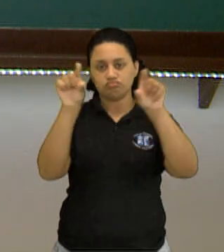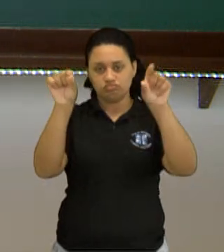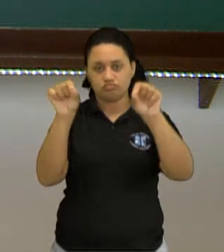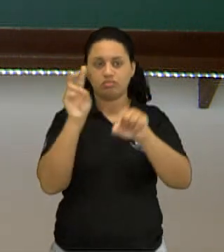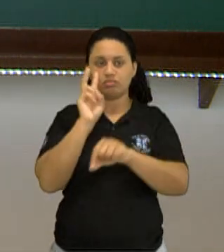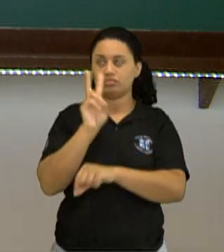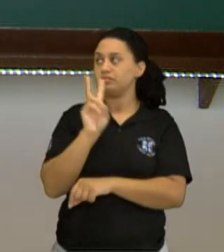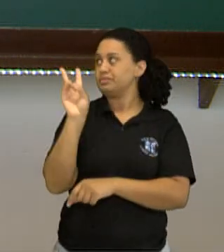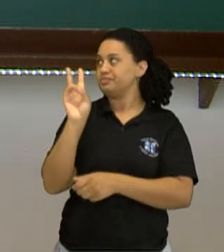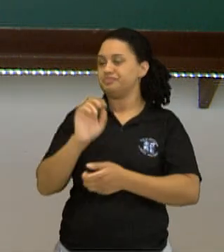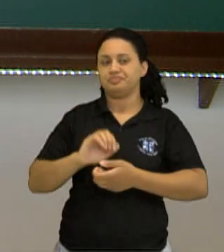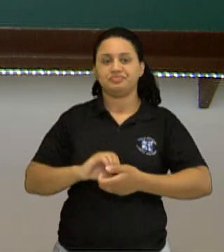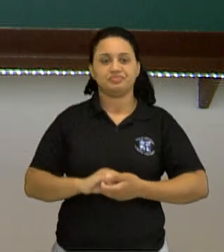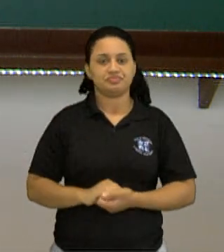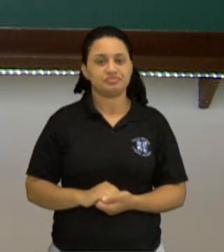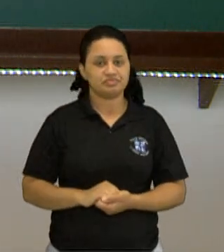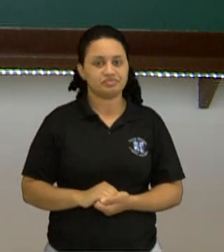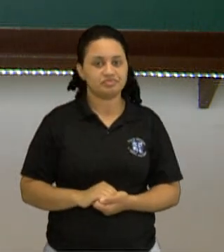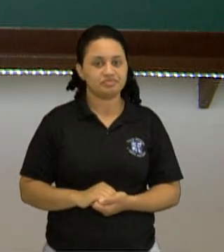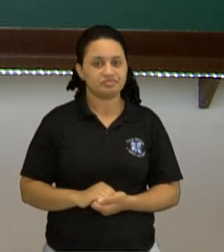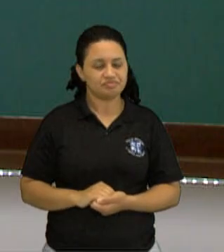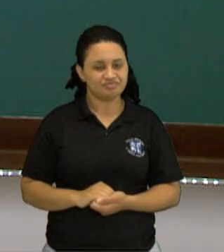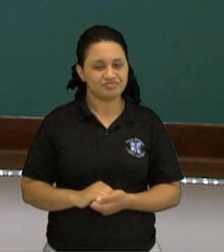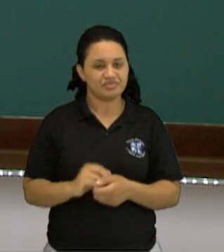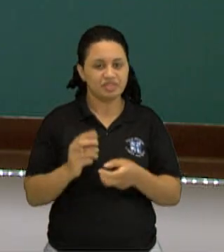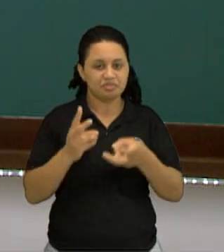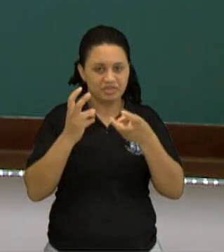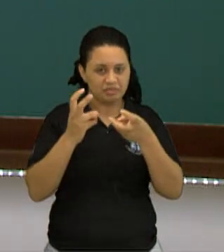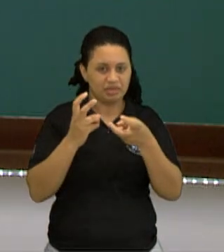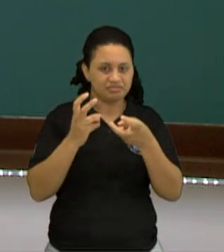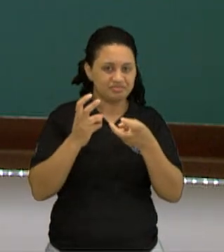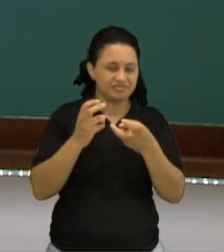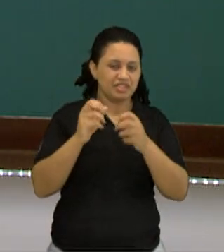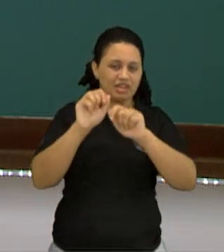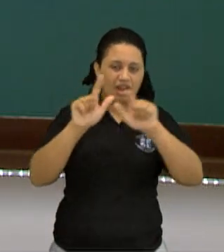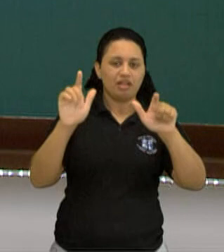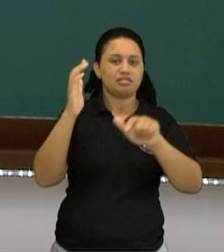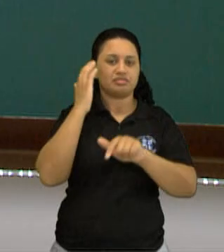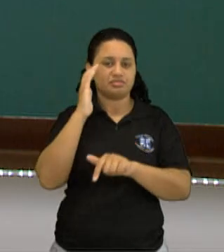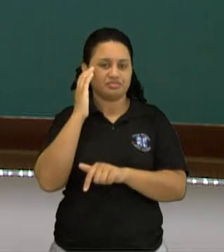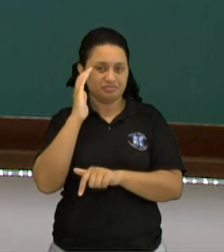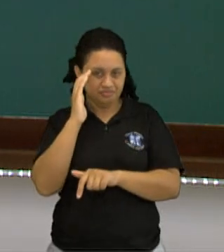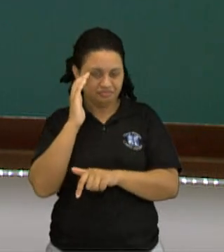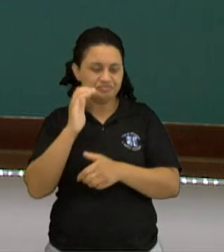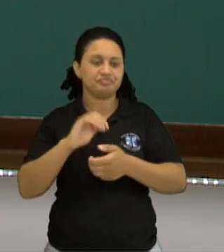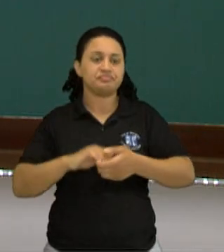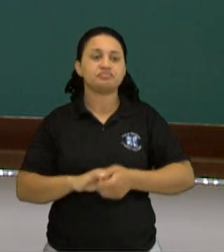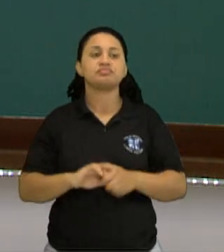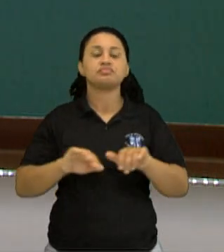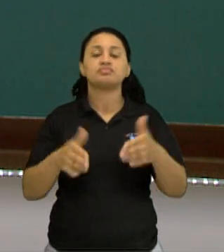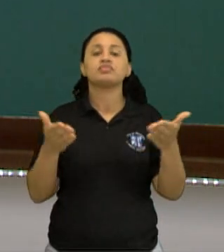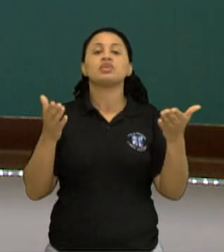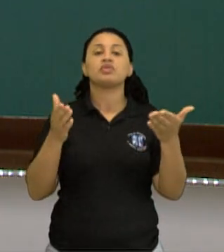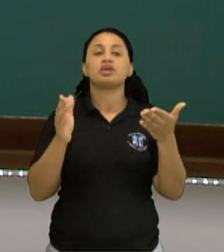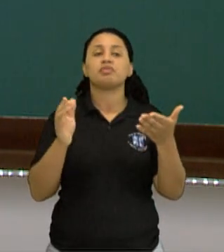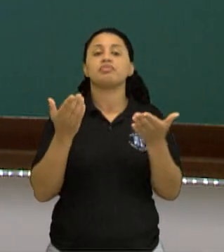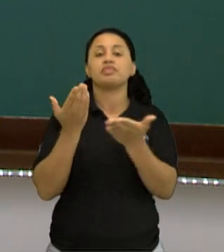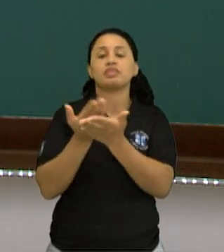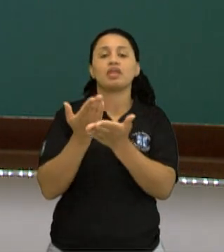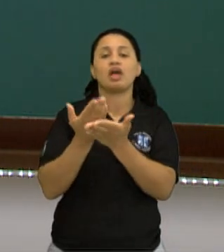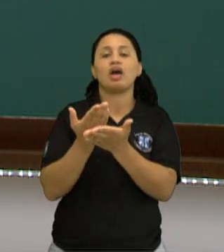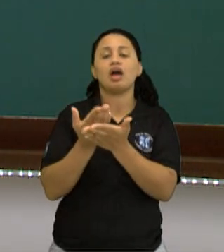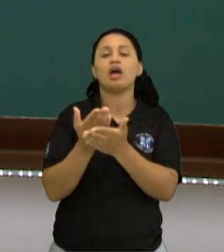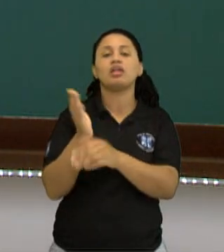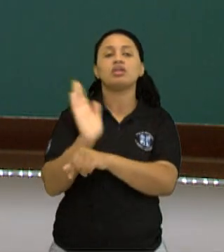segundo. Resposta final que ele pediu para nós aqui. Show de bola, né? Então, vamos lá. Nesta aula,